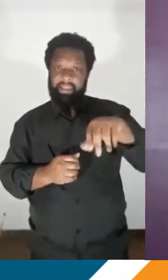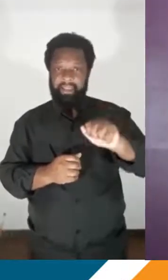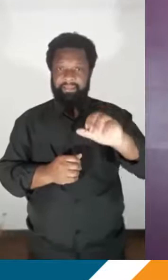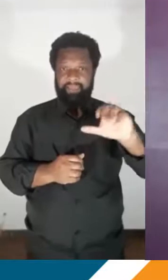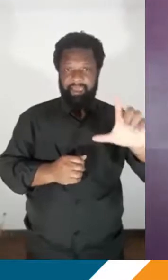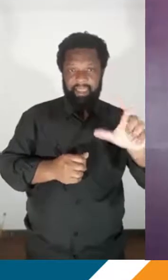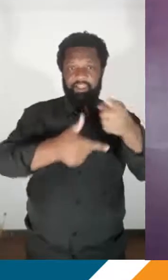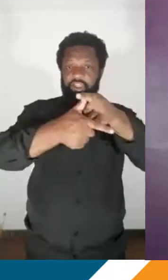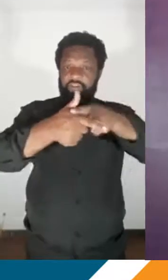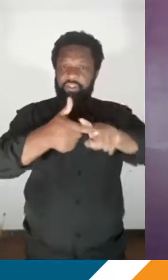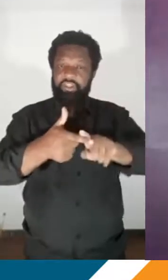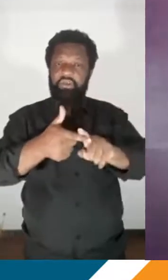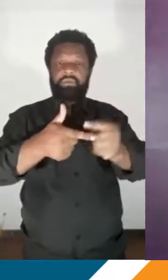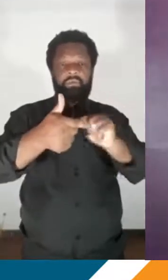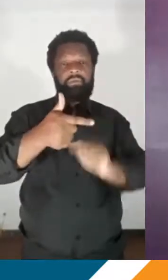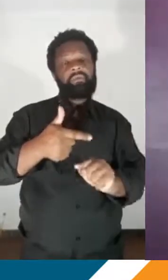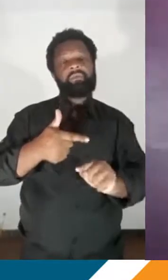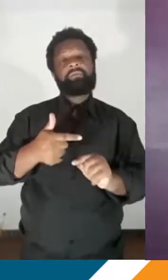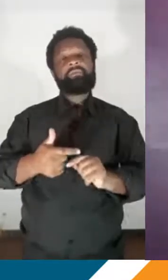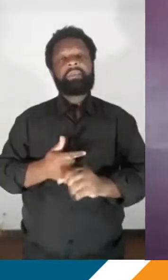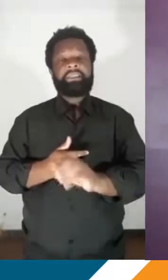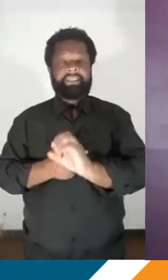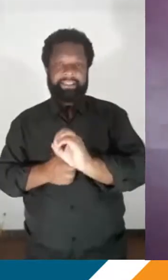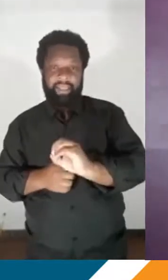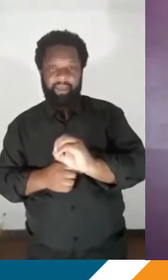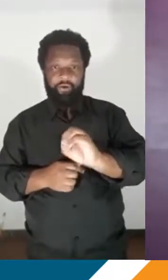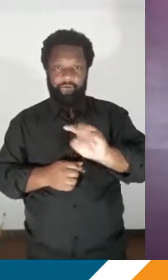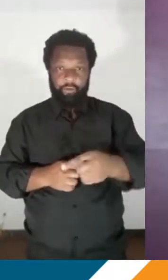de NaCl dividido para